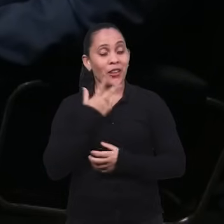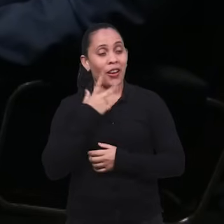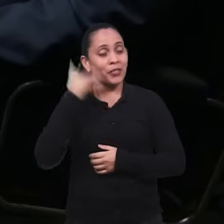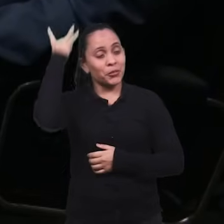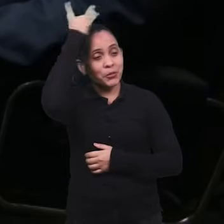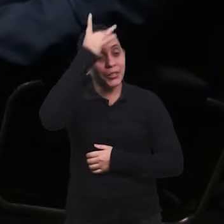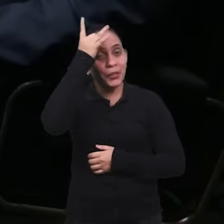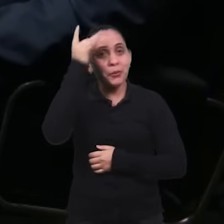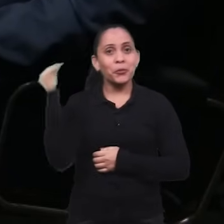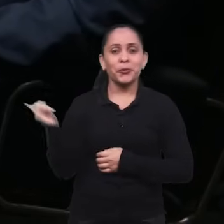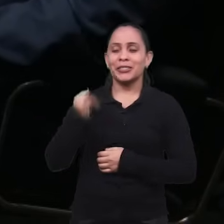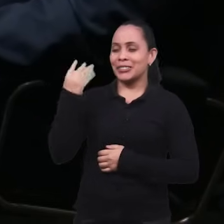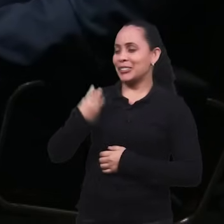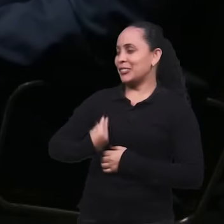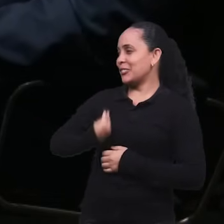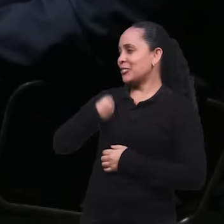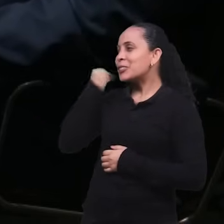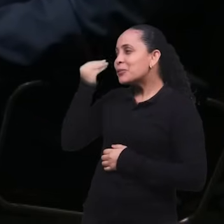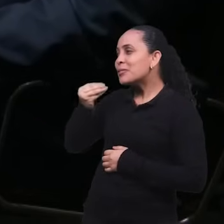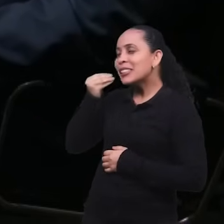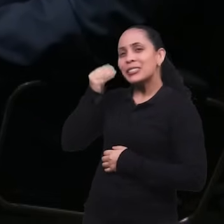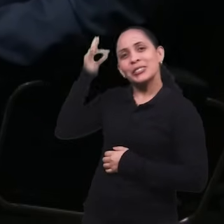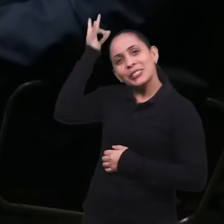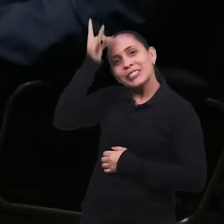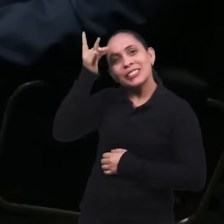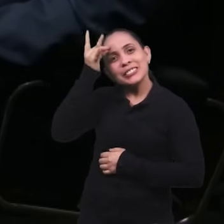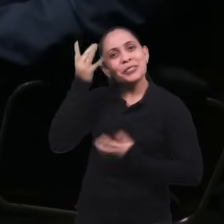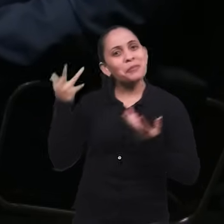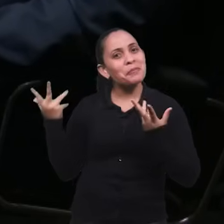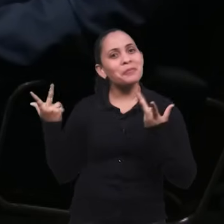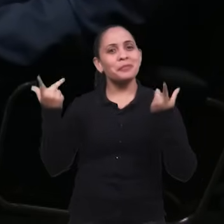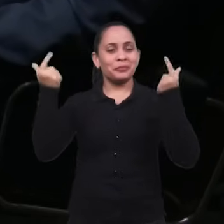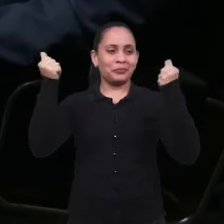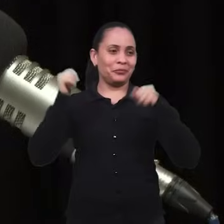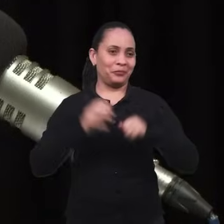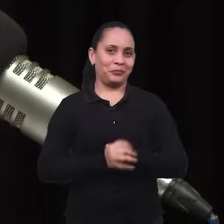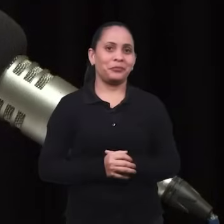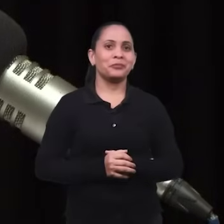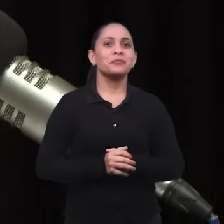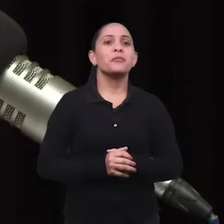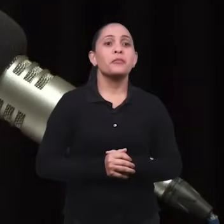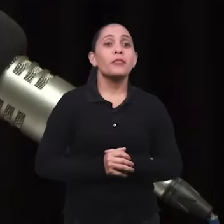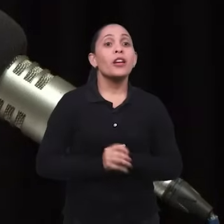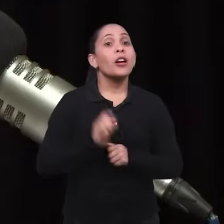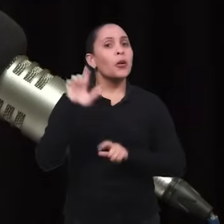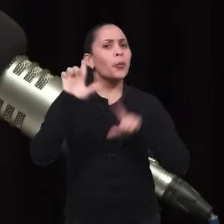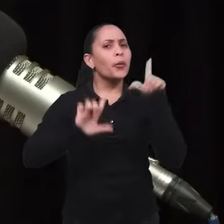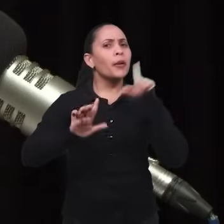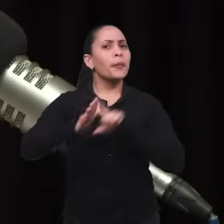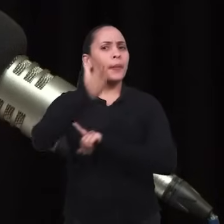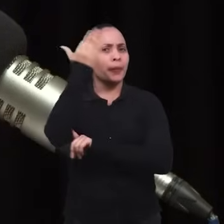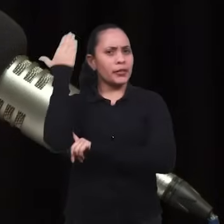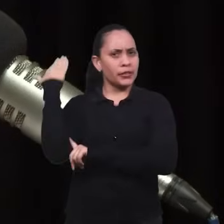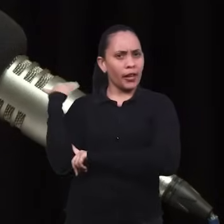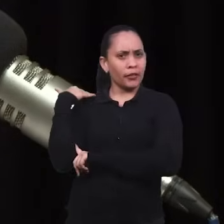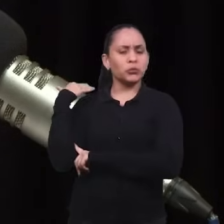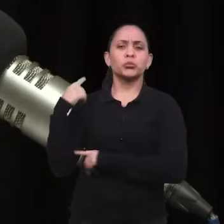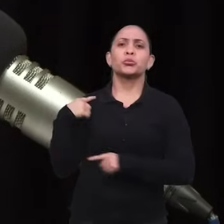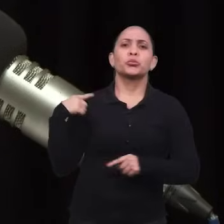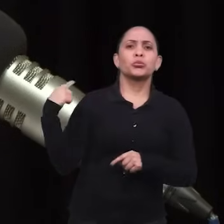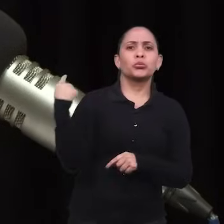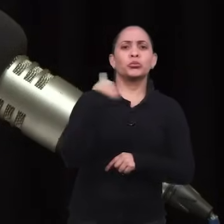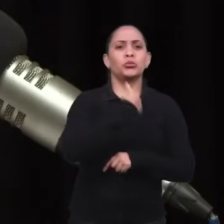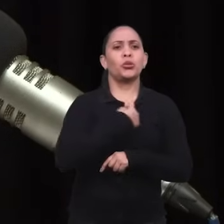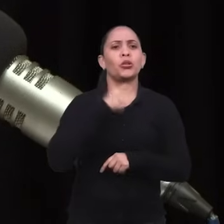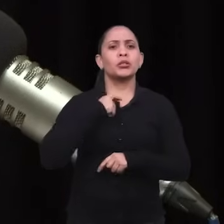E viver uma experiência com o Espírito Santo é um privilégio maior ainda. Muito bem. Olha só, no programa anterior,